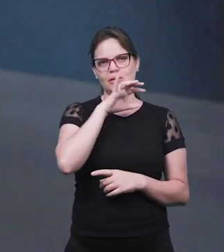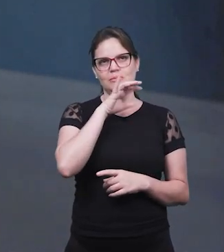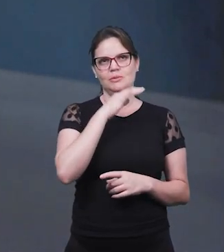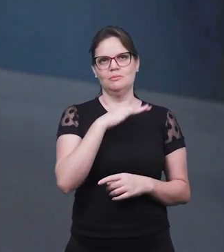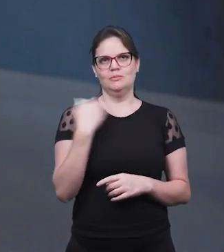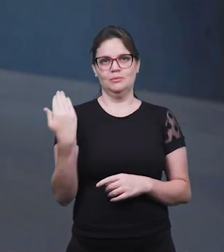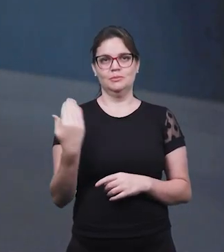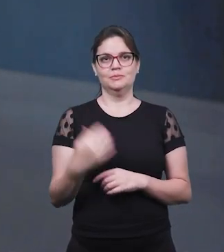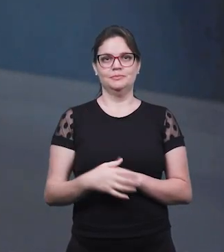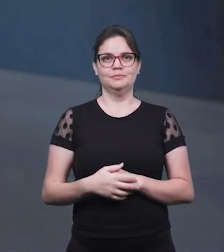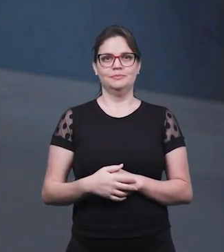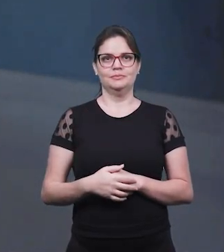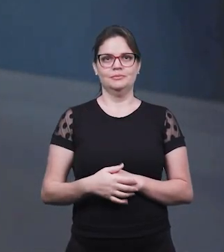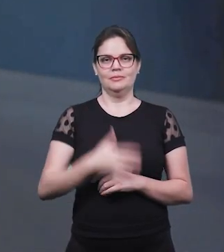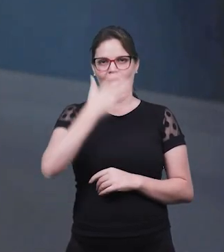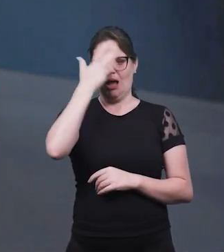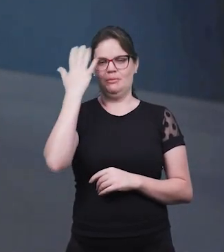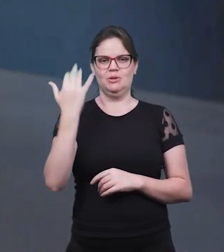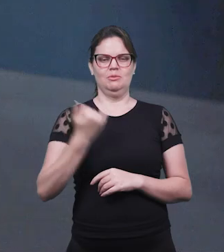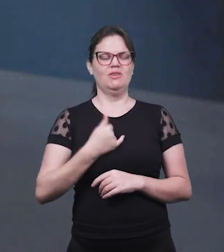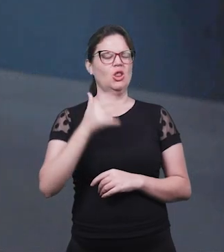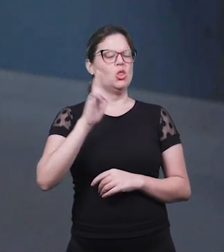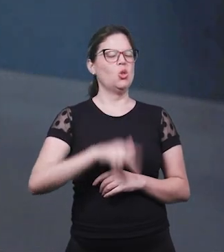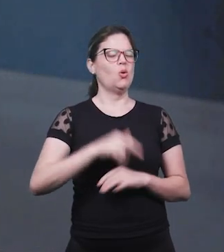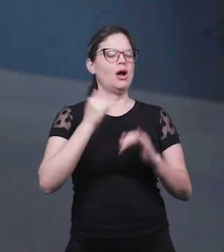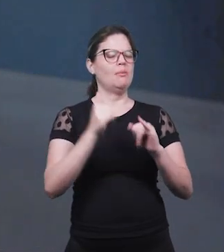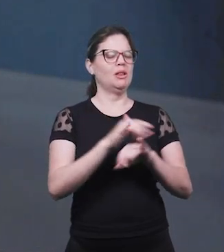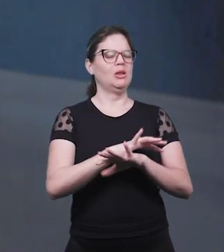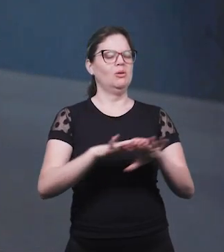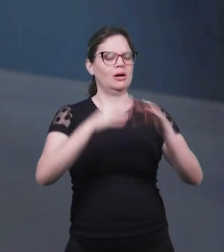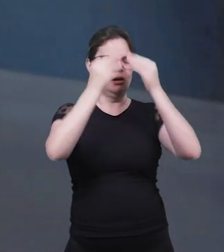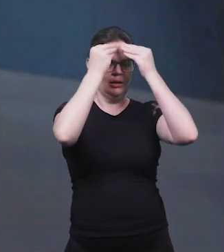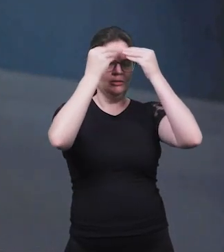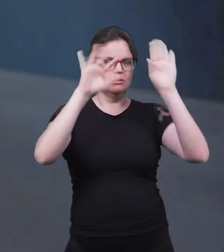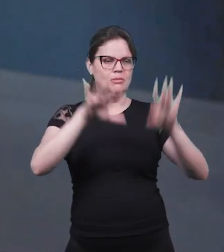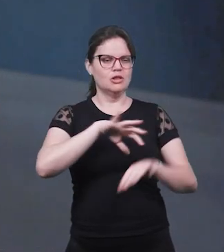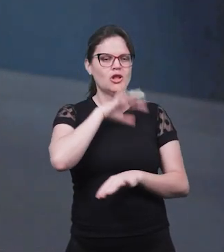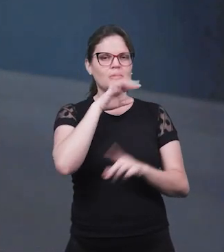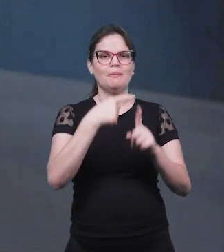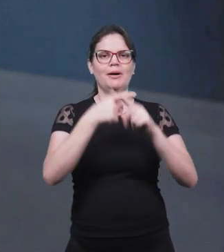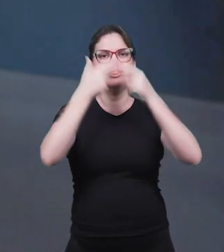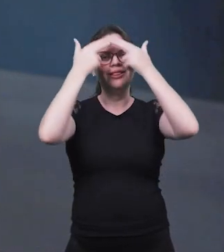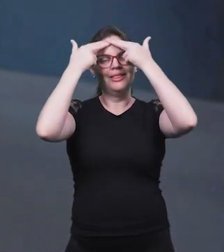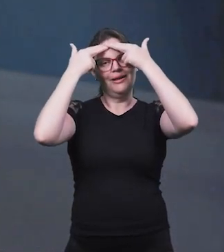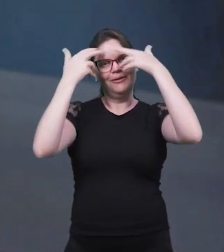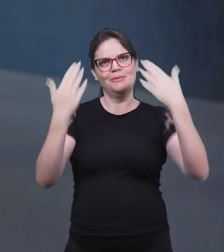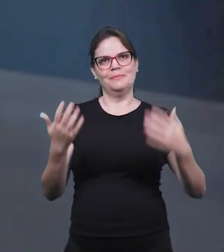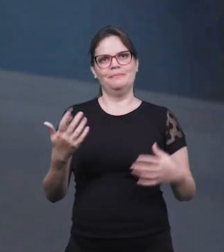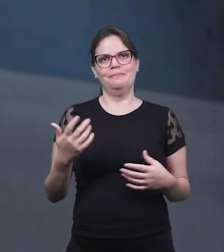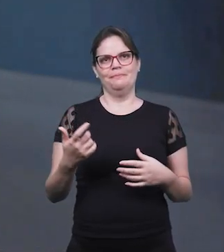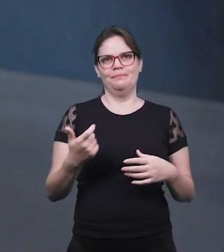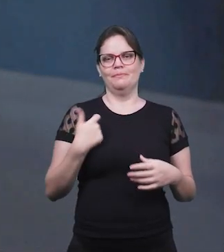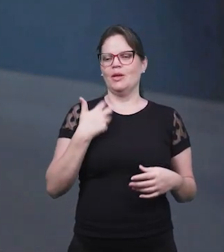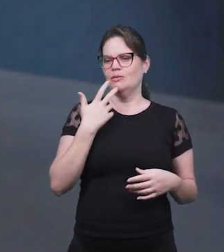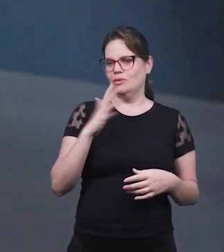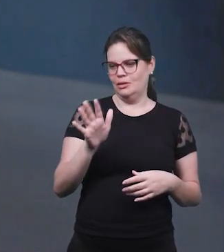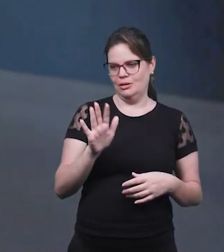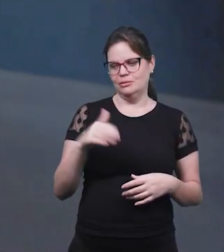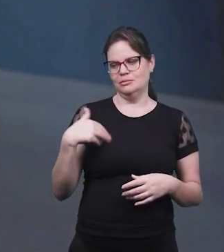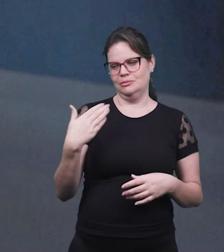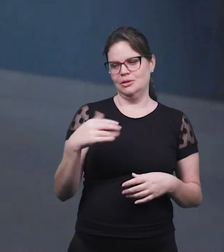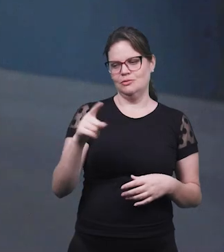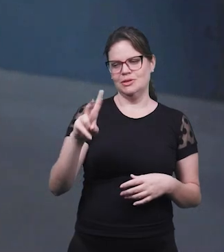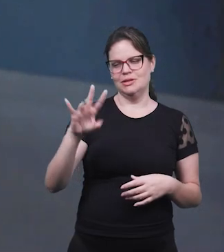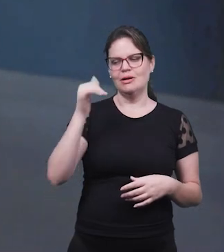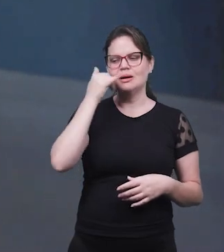recomendo, a pessoa fala, nunca mais vou ter animal, porque fica traumatizado, né? Então, eu até falo, daqui a pouco você vai